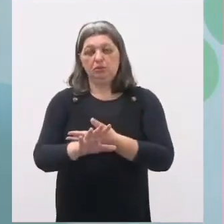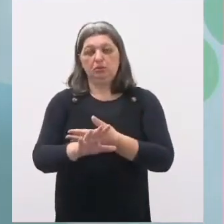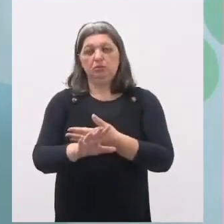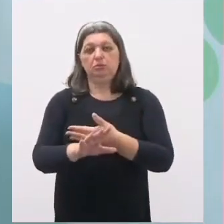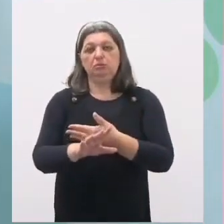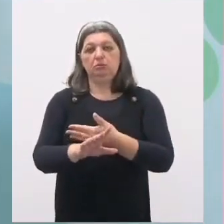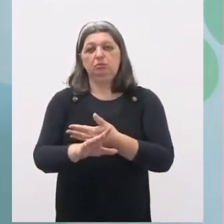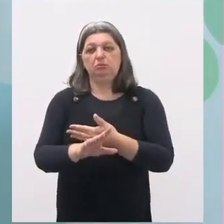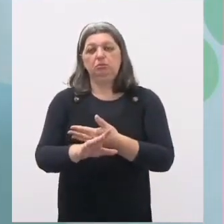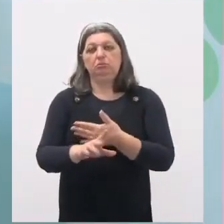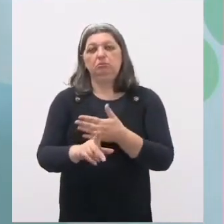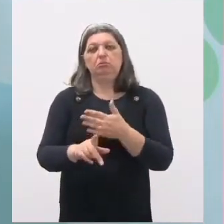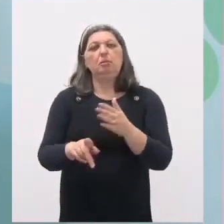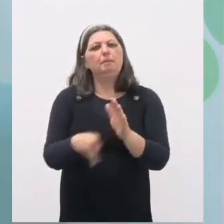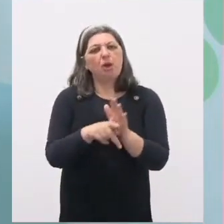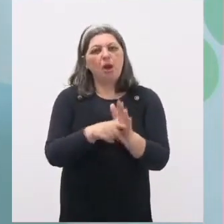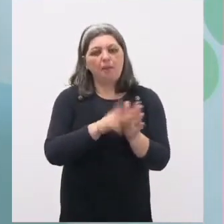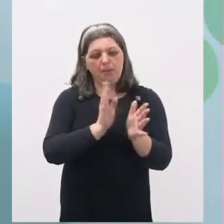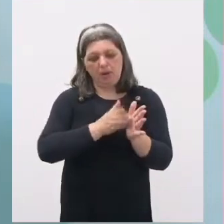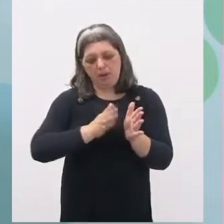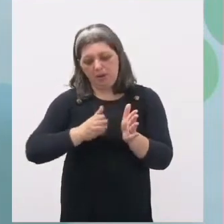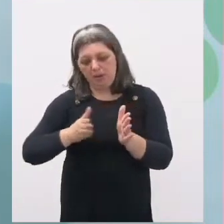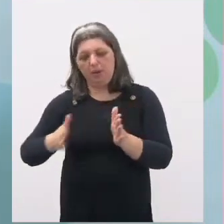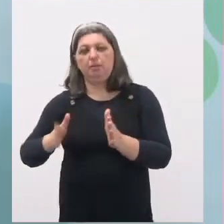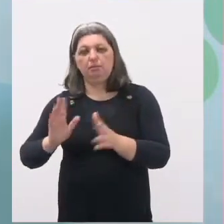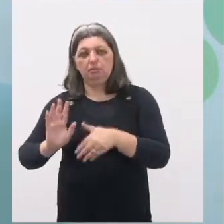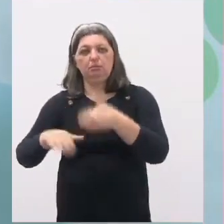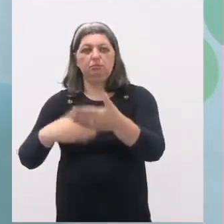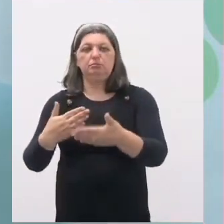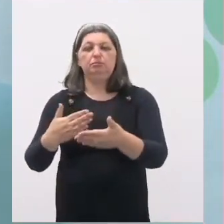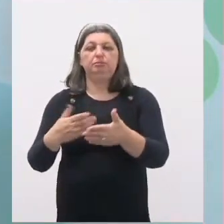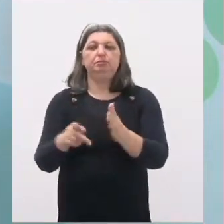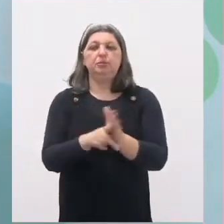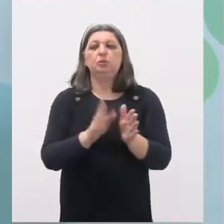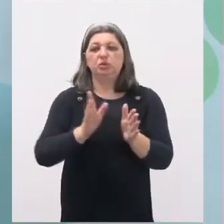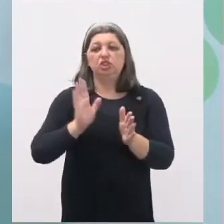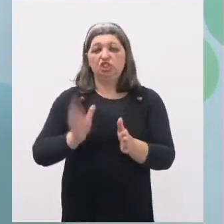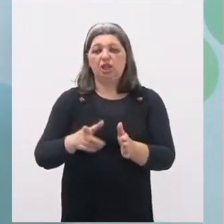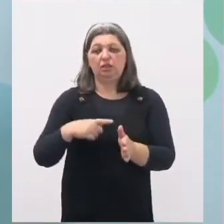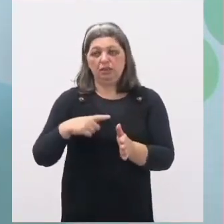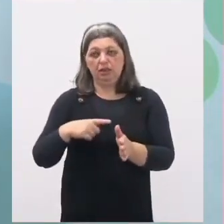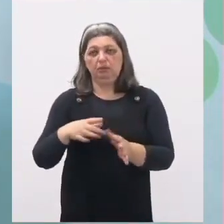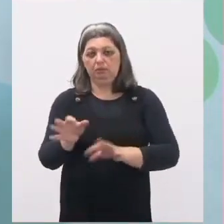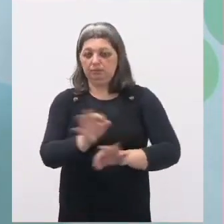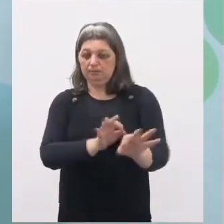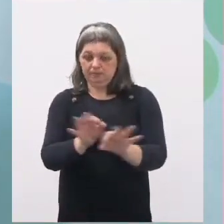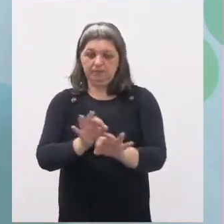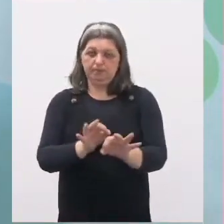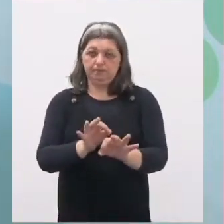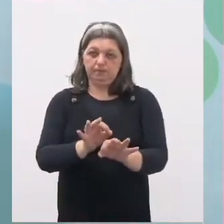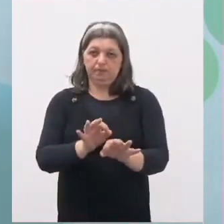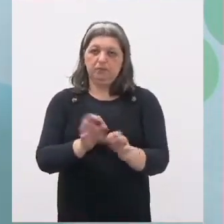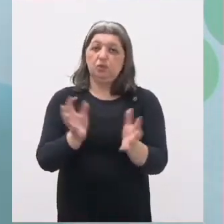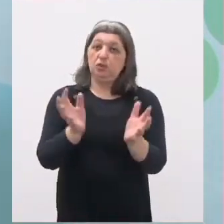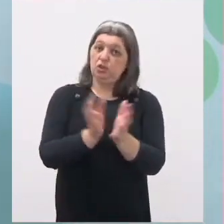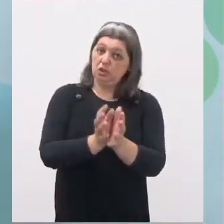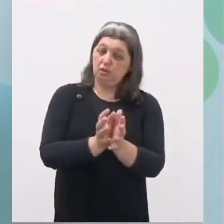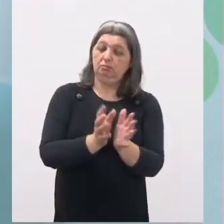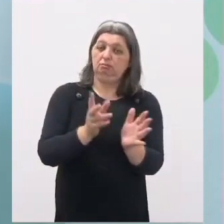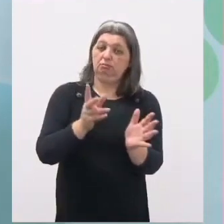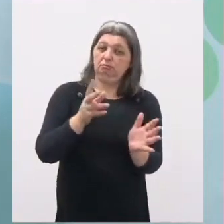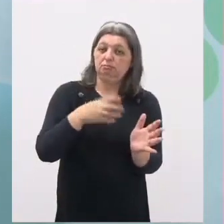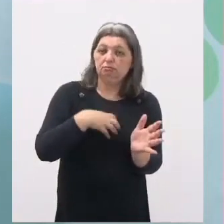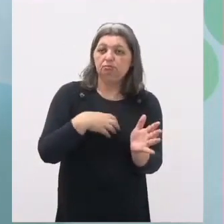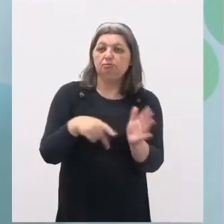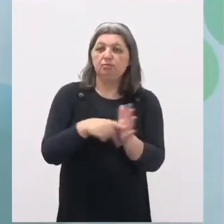currículo como um processo de caminhos, passando por etapas. Então, aqui já tem uma coisa com uma certa forma, onde você tem